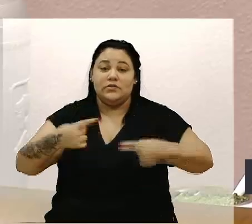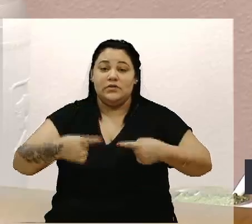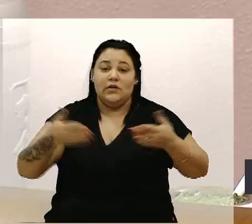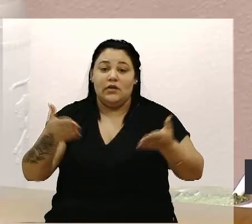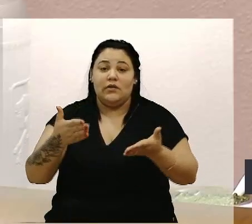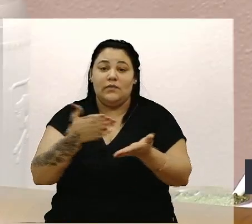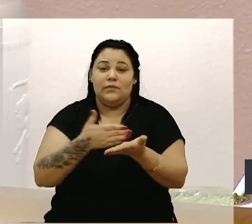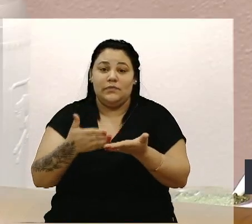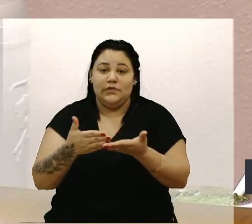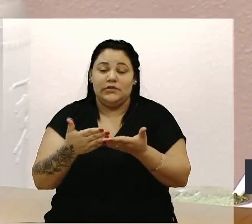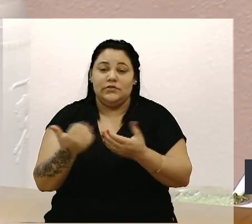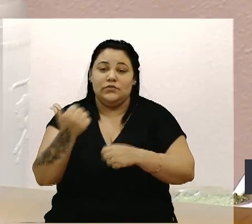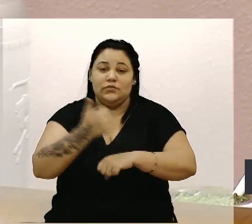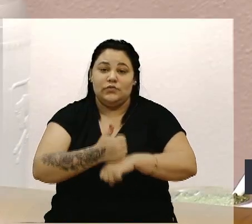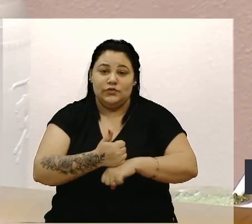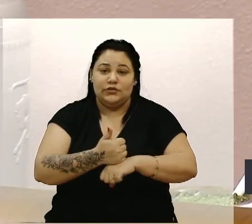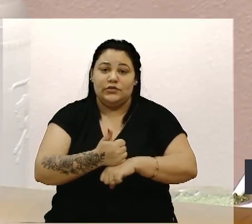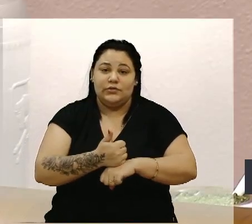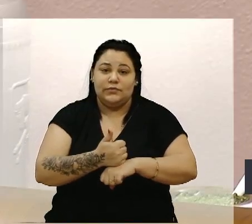Substitutivo